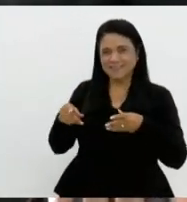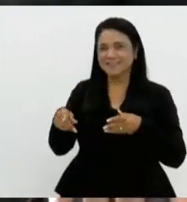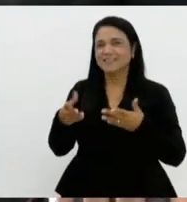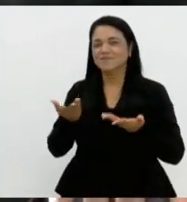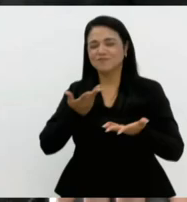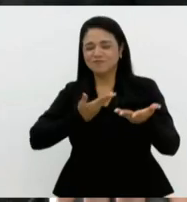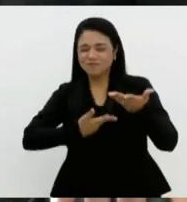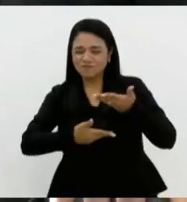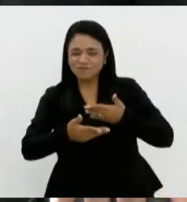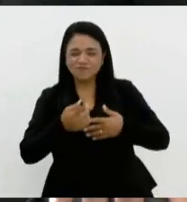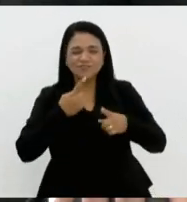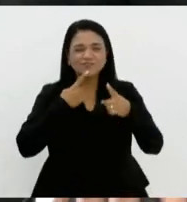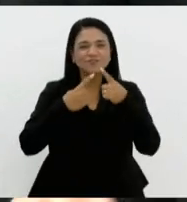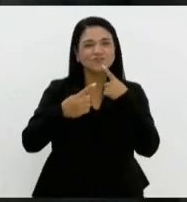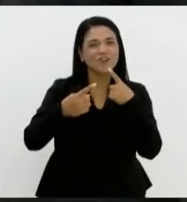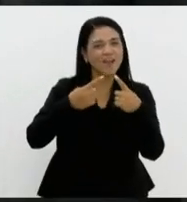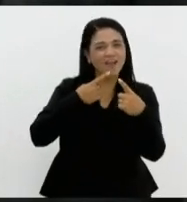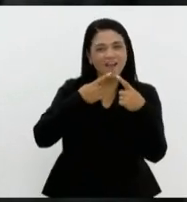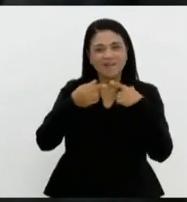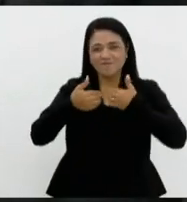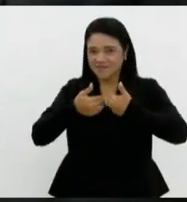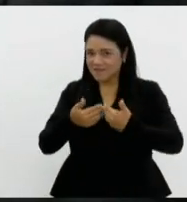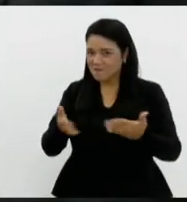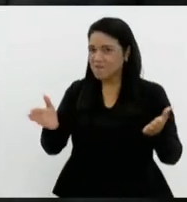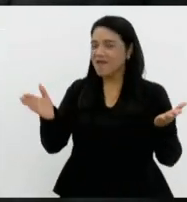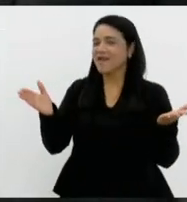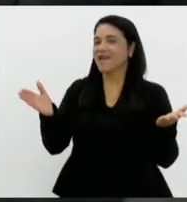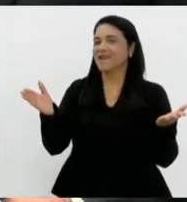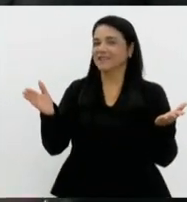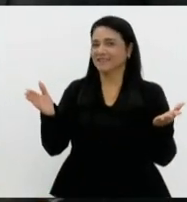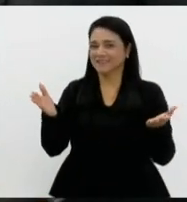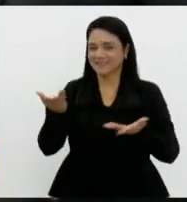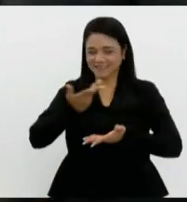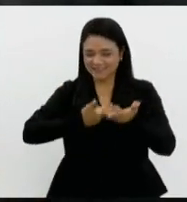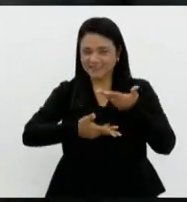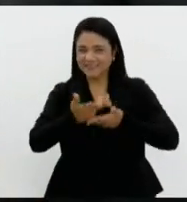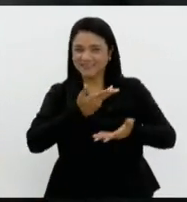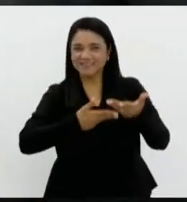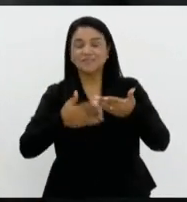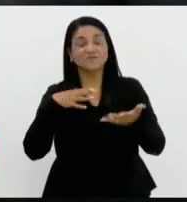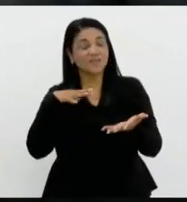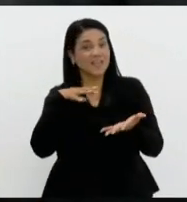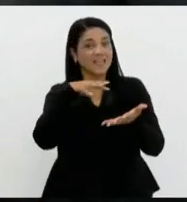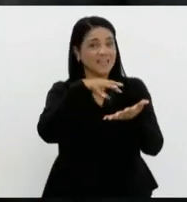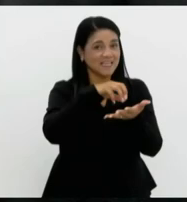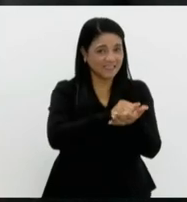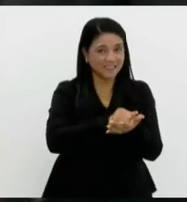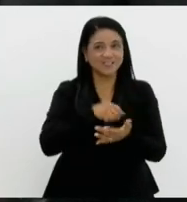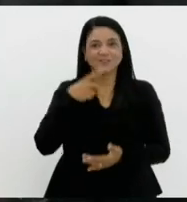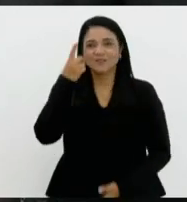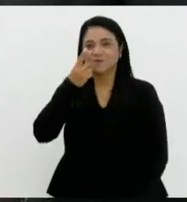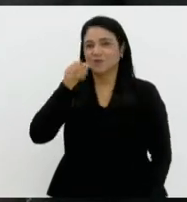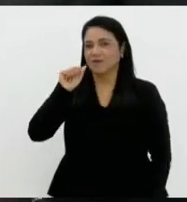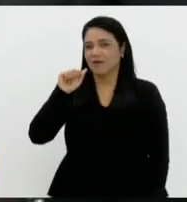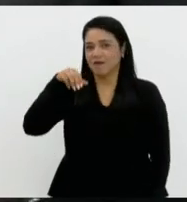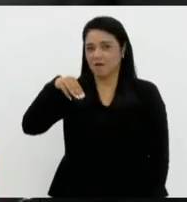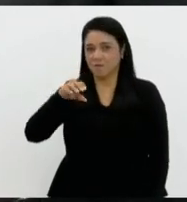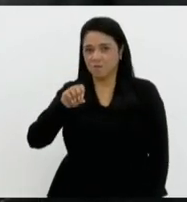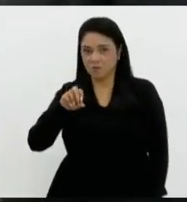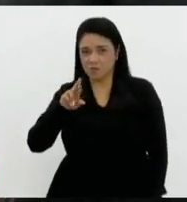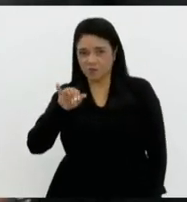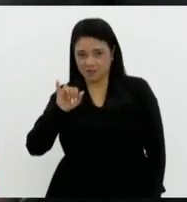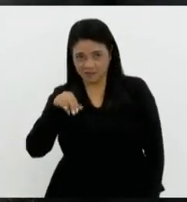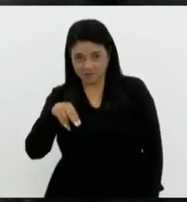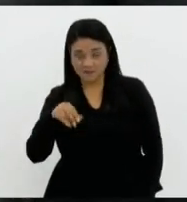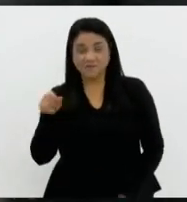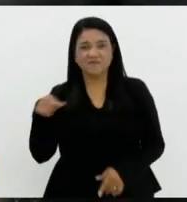do diálogo, mais aberto e fraterno. E eu quero fazer esse registro ao deputado Rodrigo Amorim, apesar de toda a fama